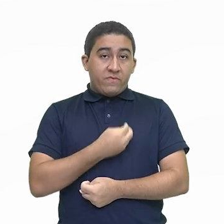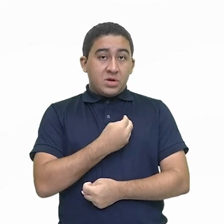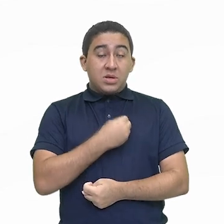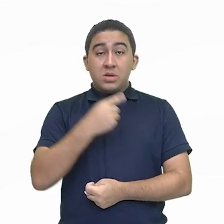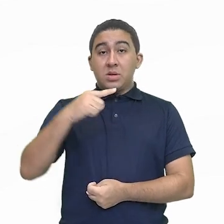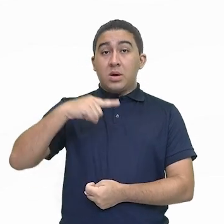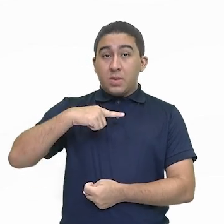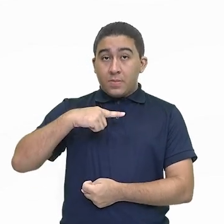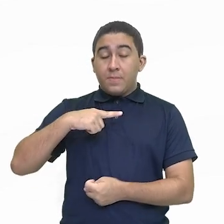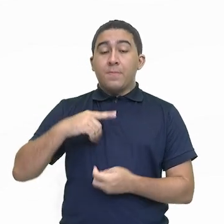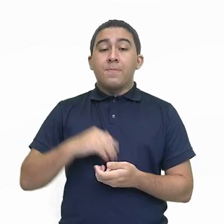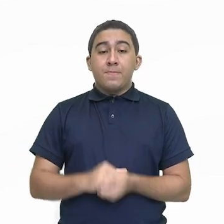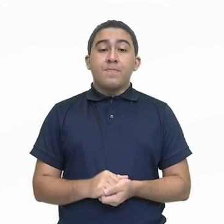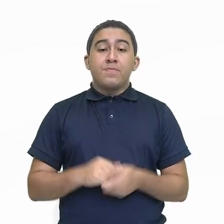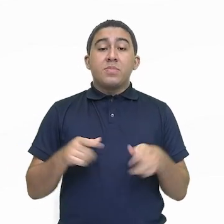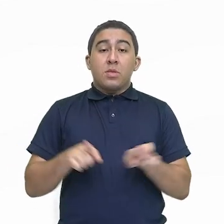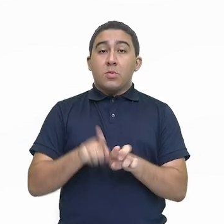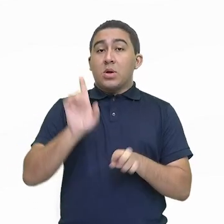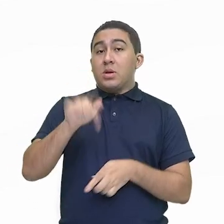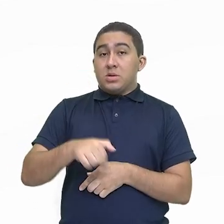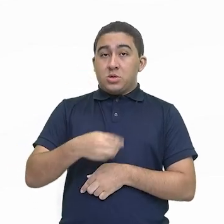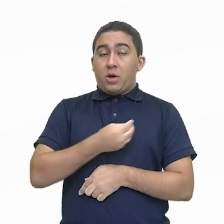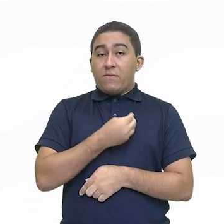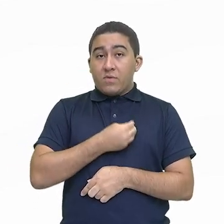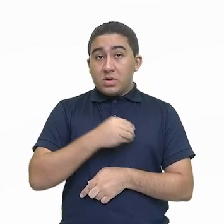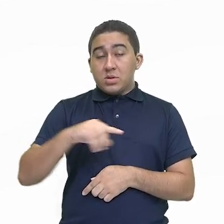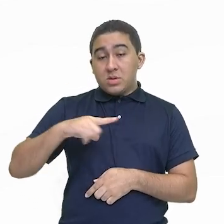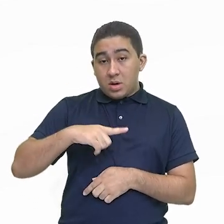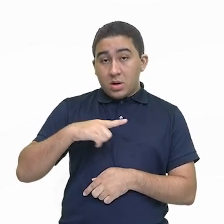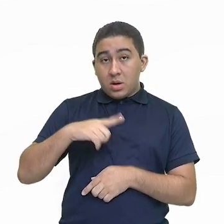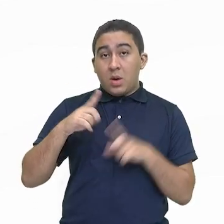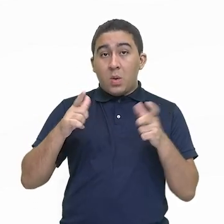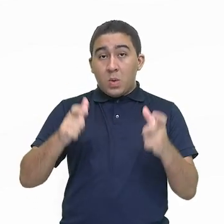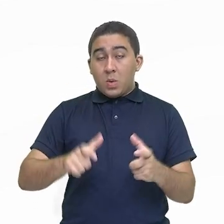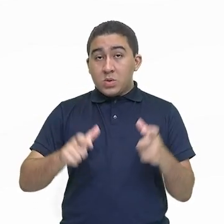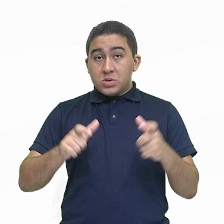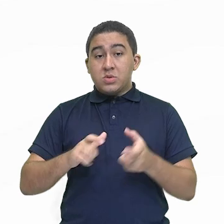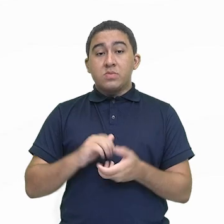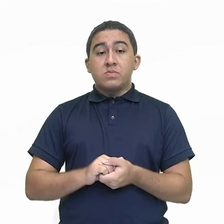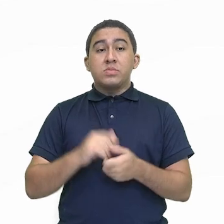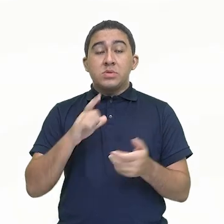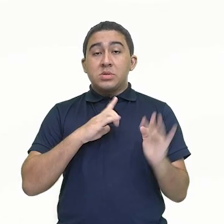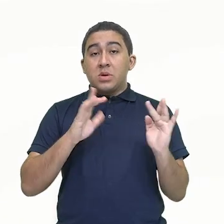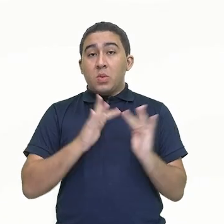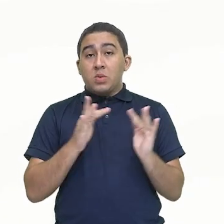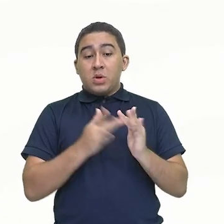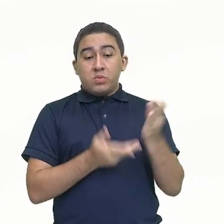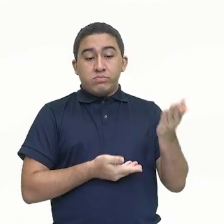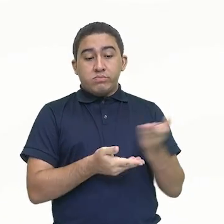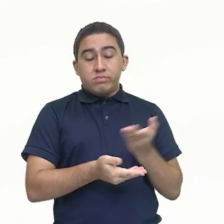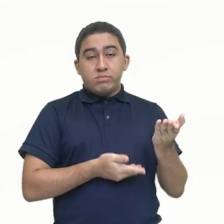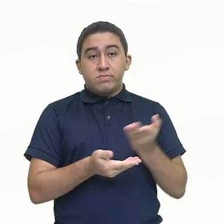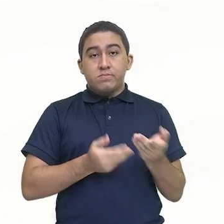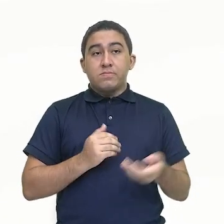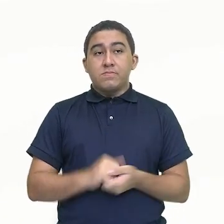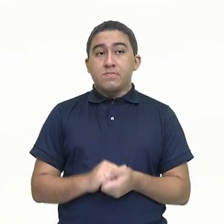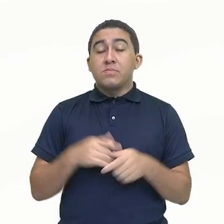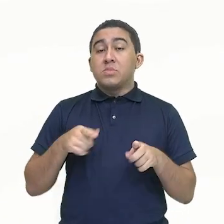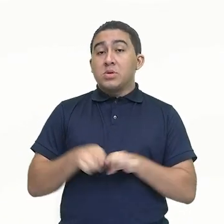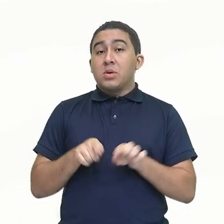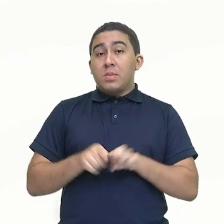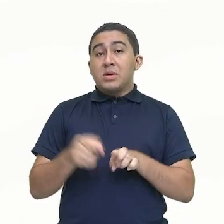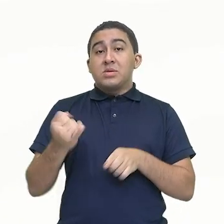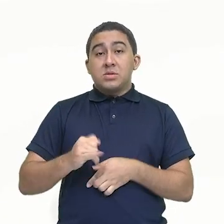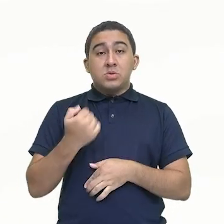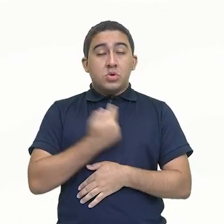vivos, E estes seres vivos, eles estão ali interagindo entre si. E quando falamos